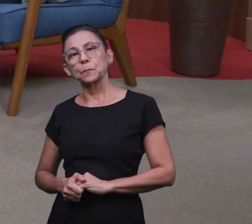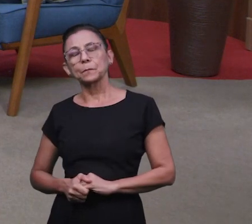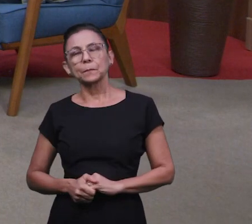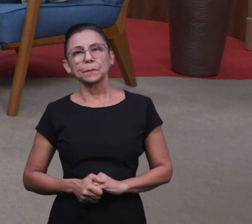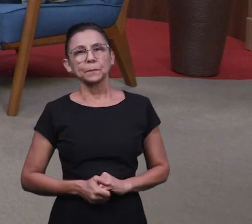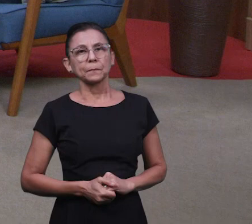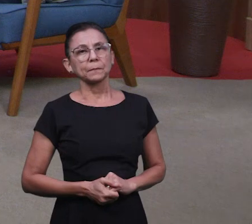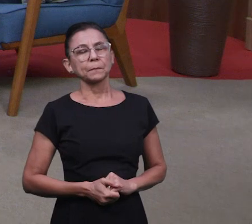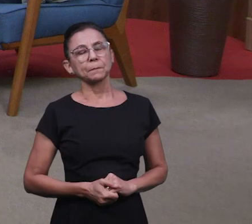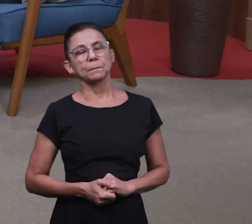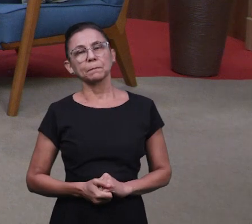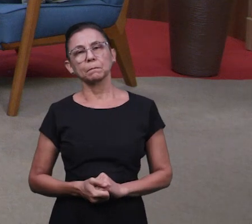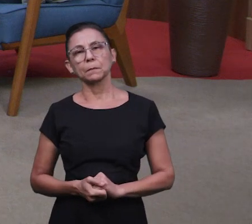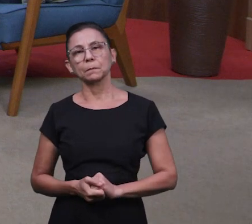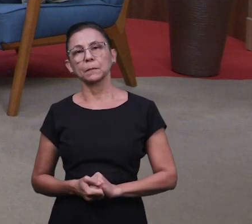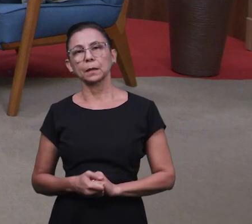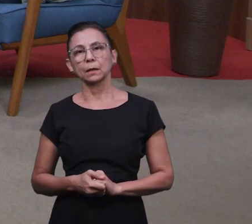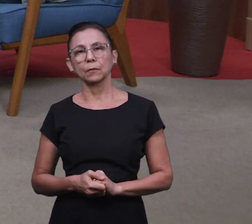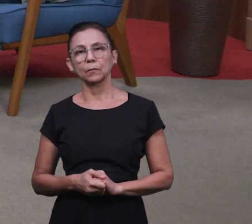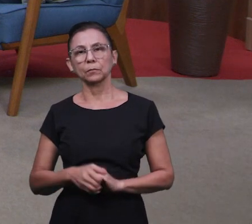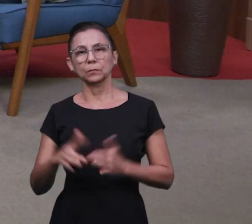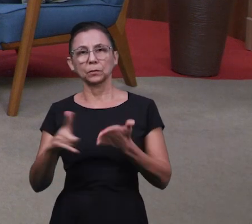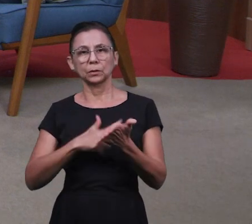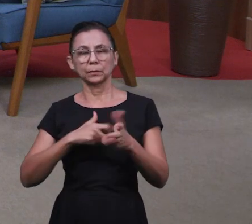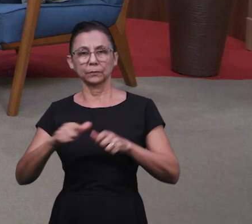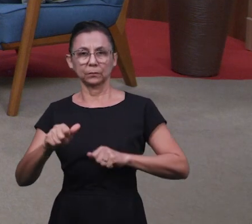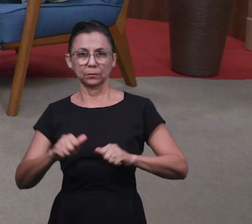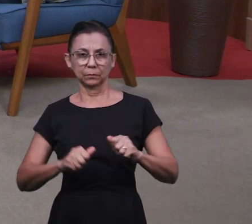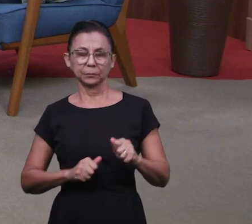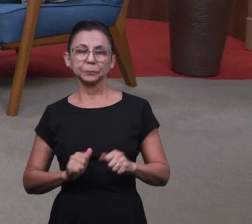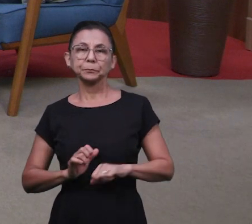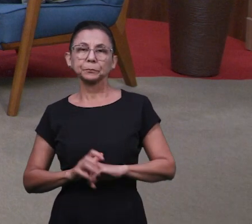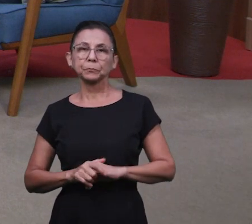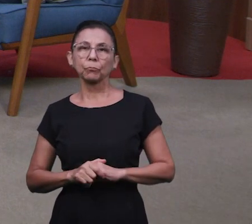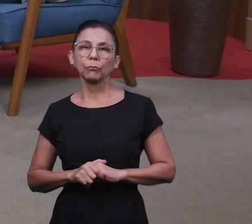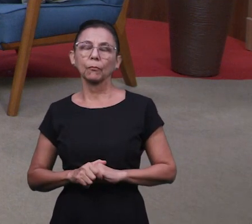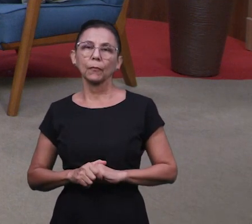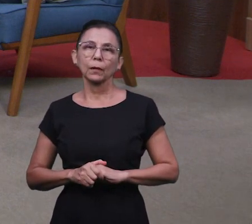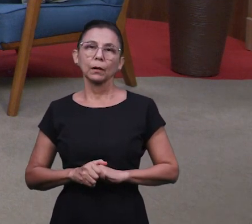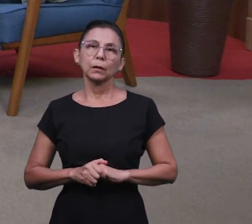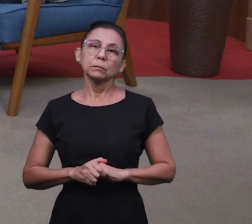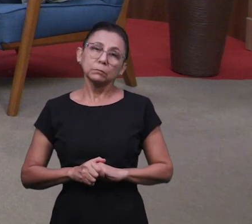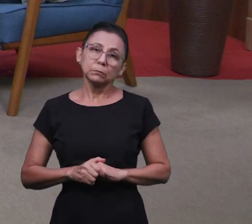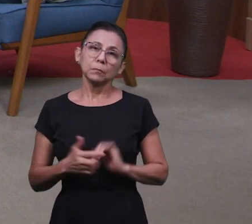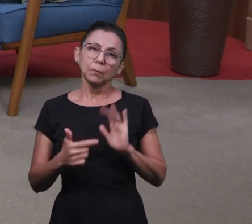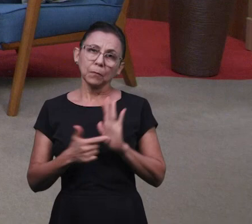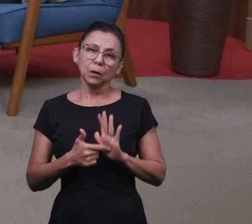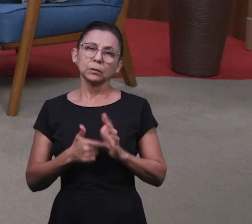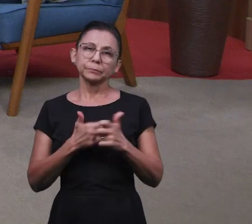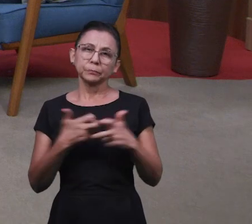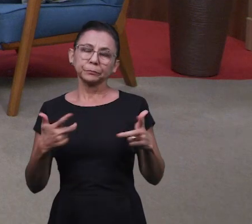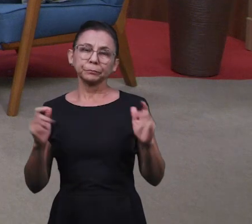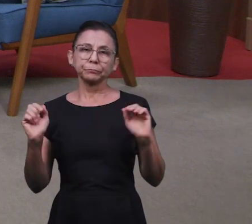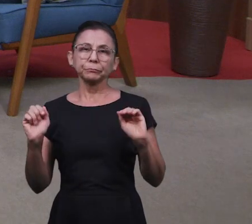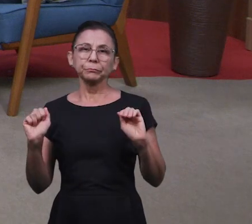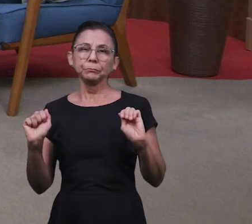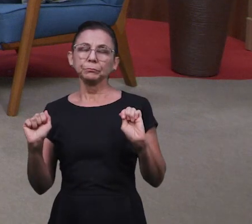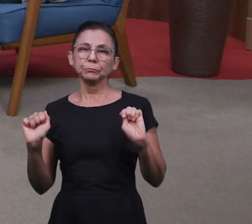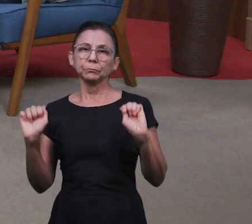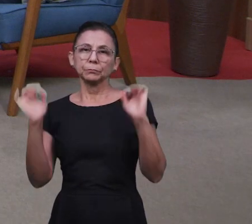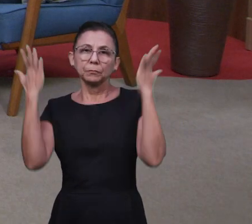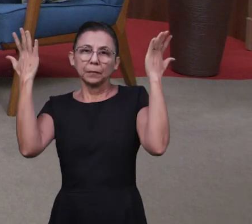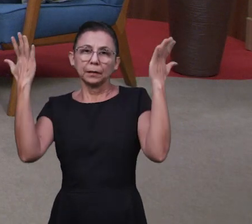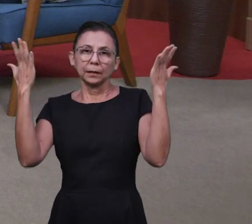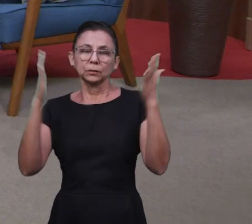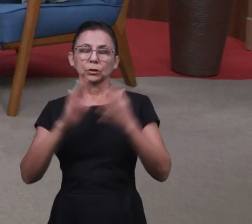Vamos ler um texto agora no livro de Atos dos Apóstolos que fala um pouco sobre esse banquete, né? Atos 2,